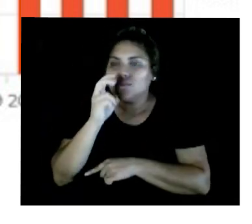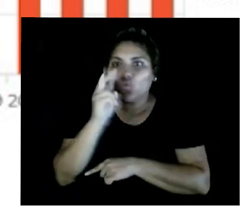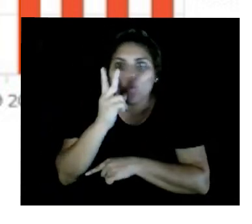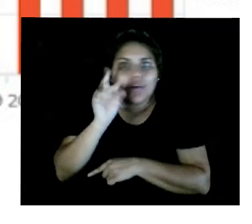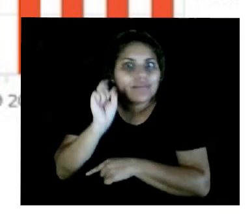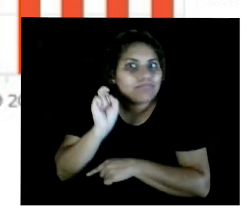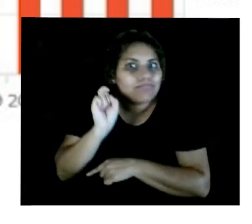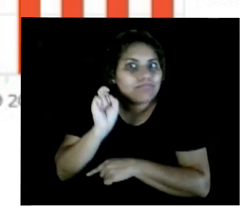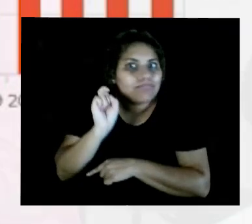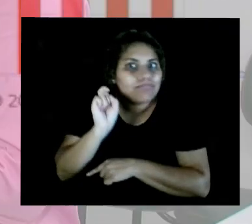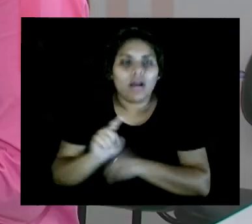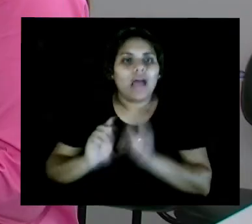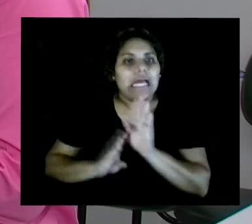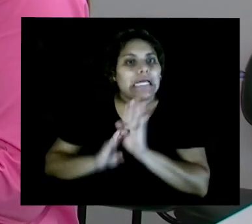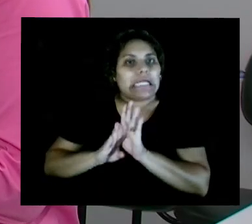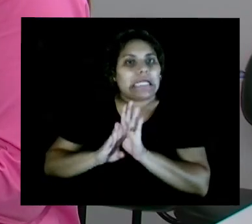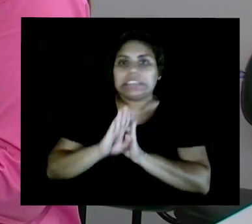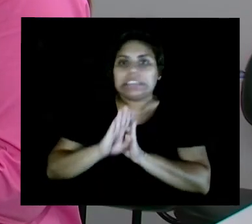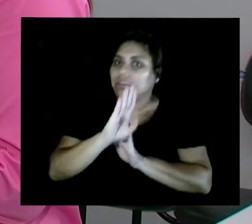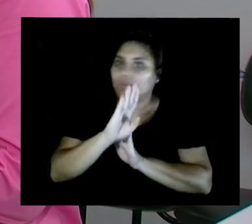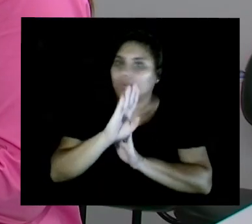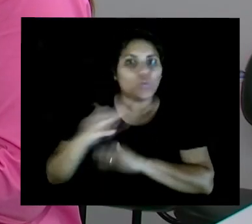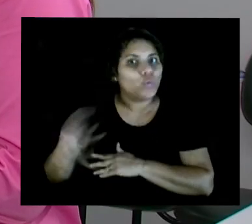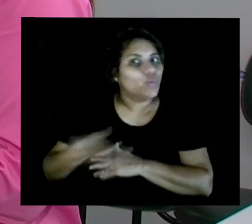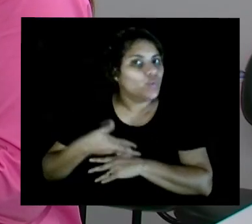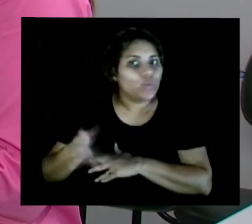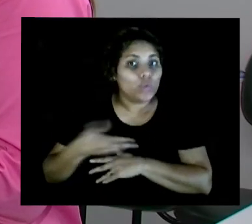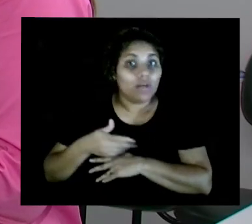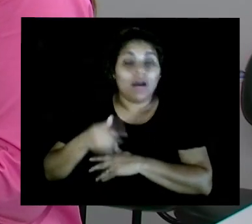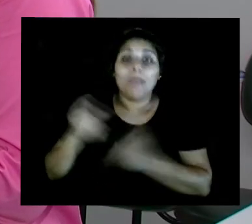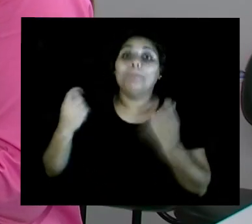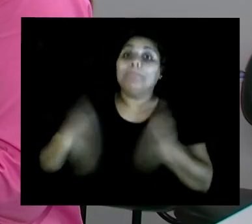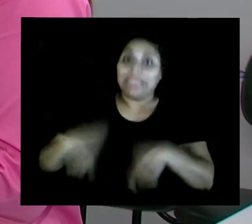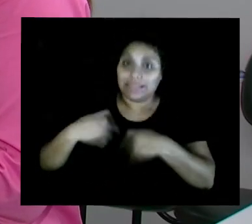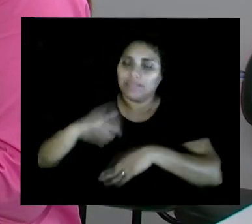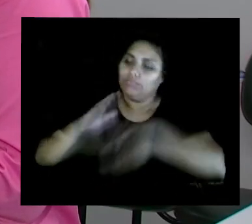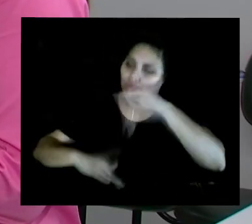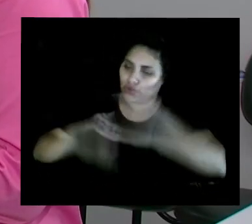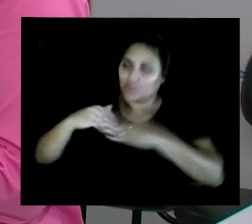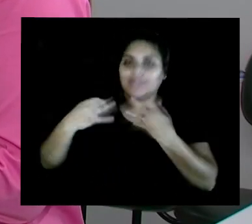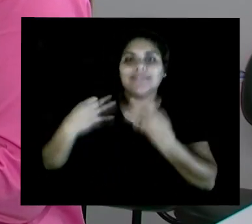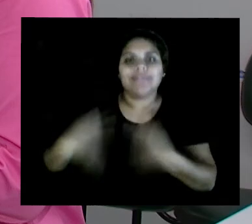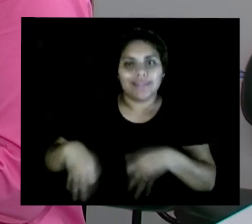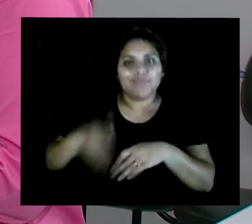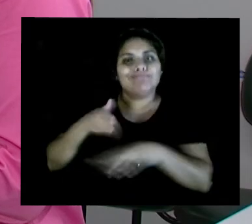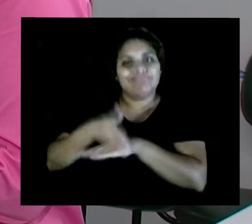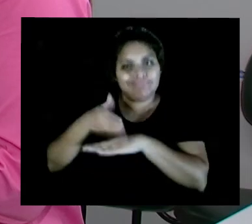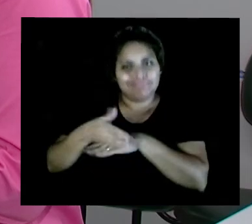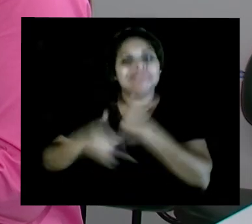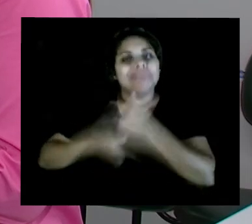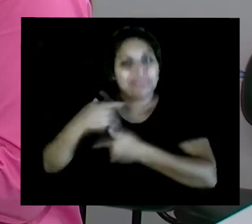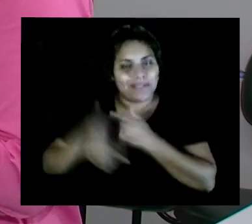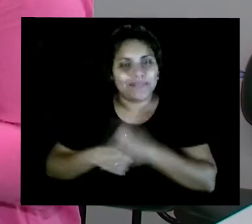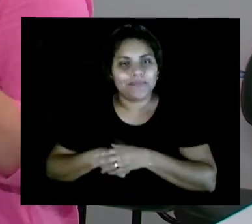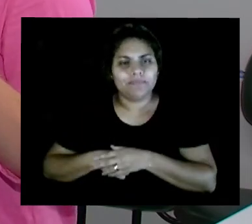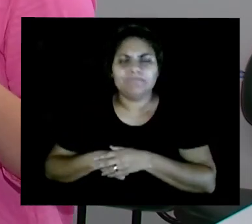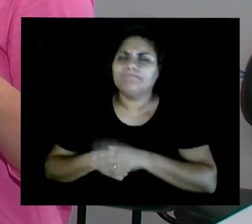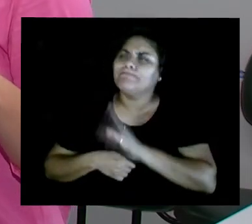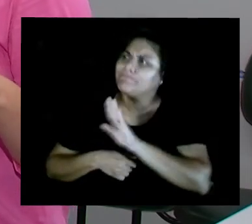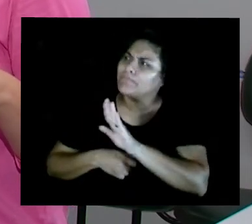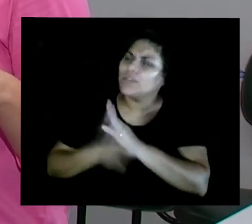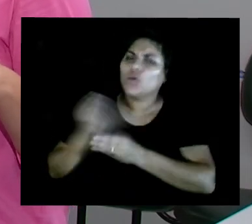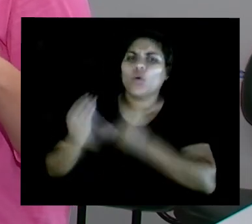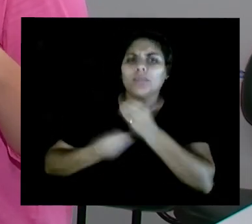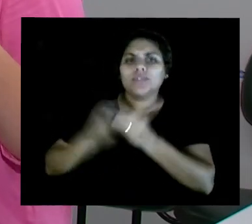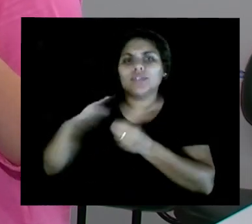crescimento muito acelerado que demanda profissionais bem preparados para atuar dentro desse mercado. E como